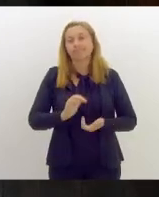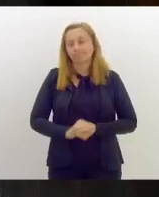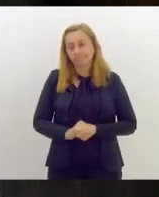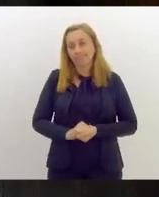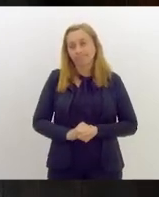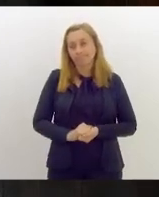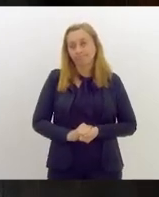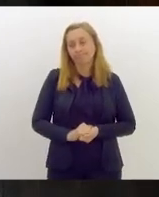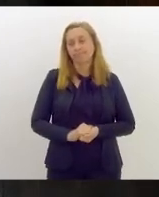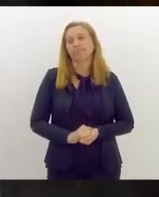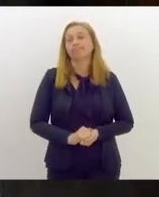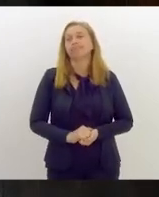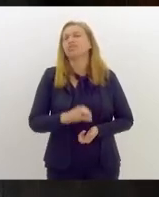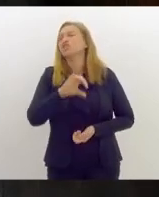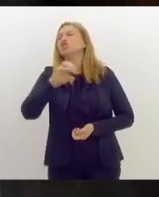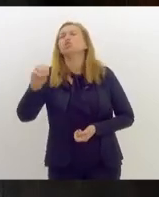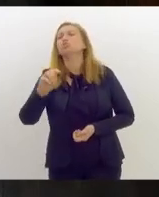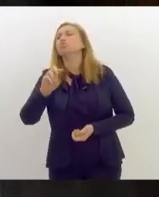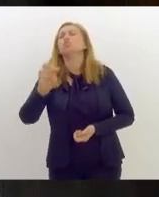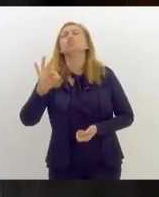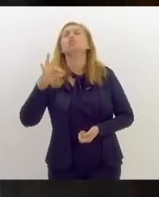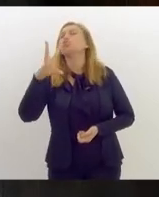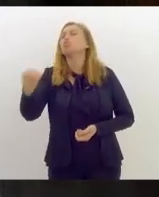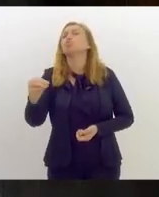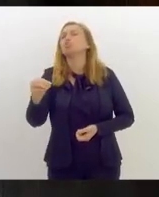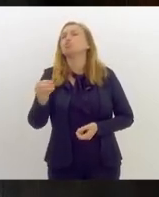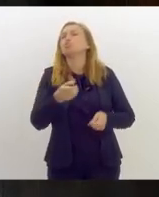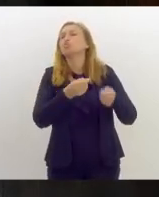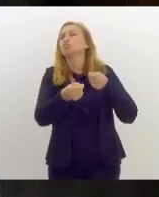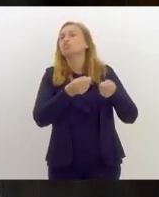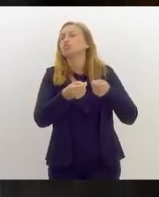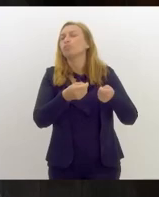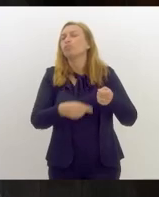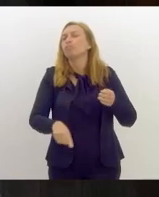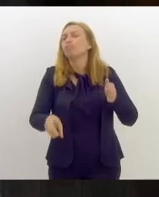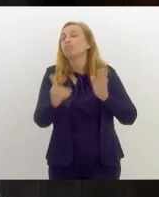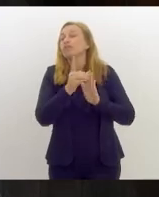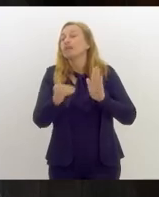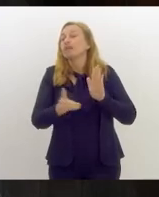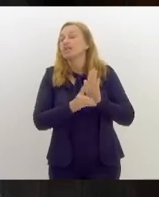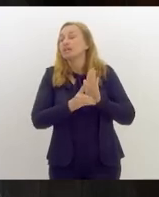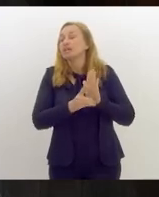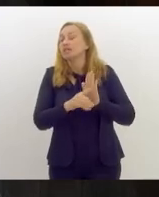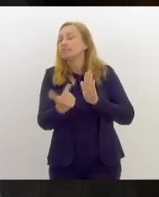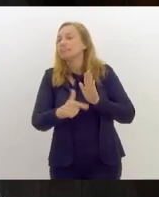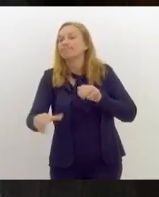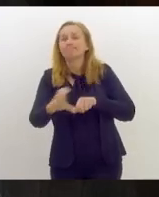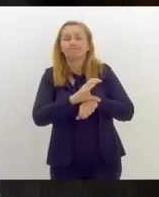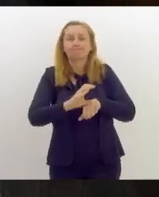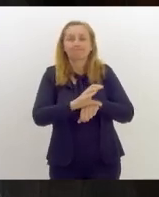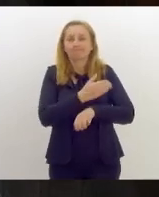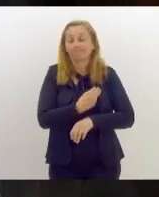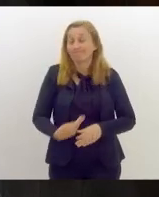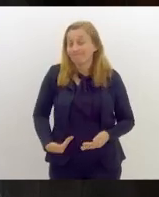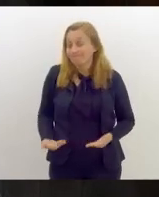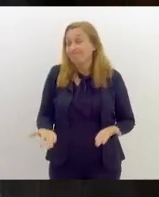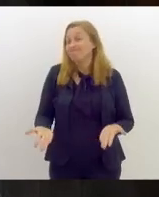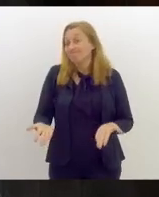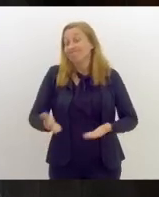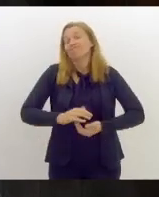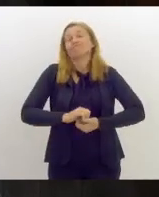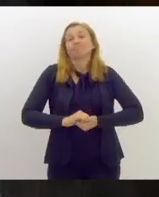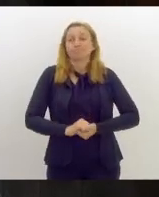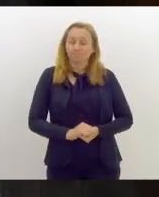e isso tudo tá regulamentado por um decreto inconstitucional do Governador